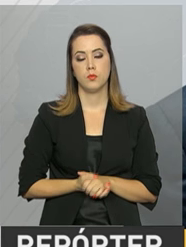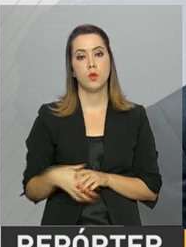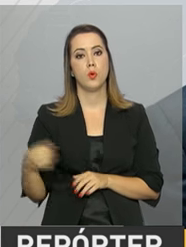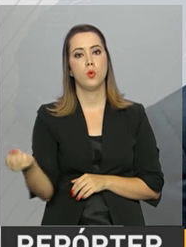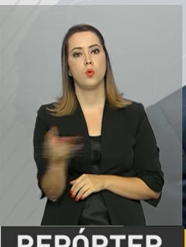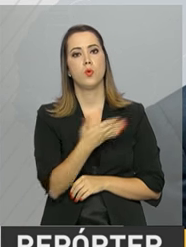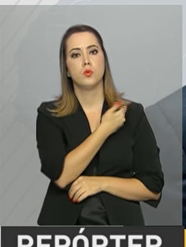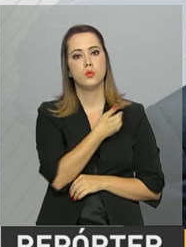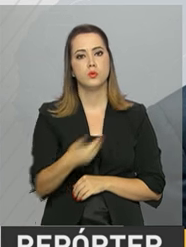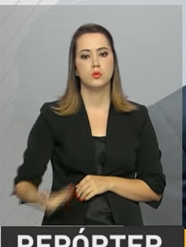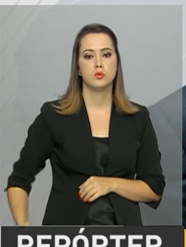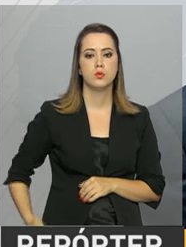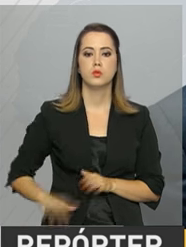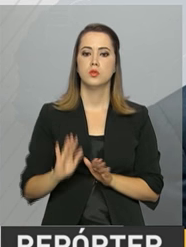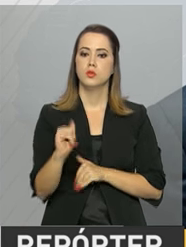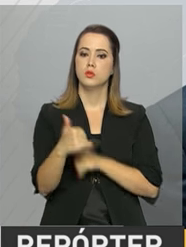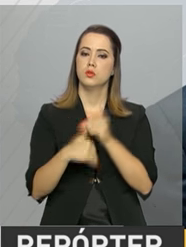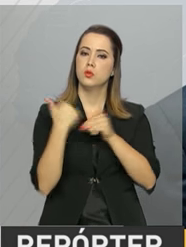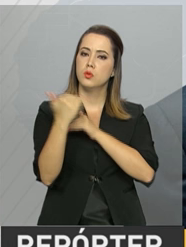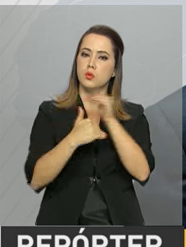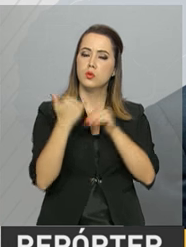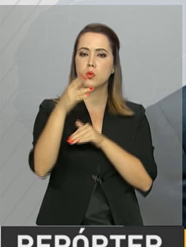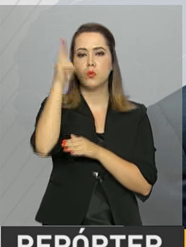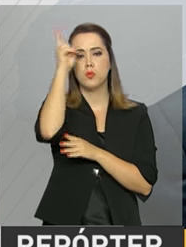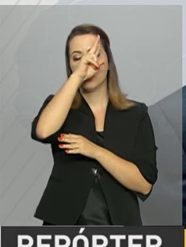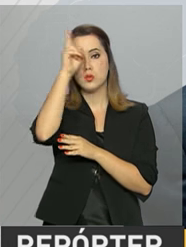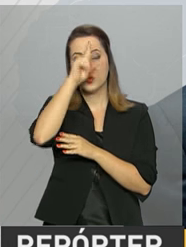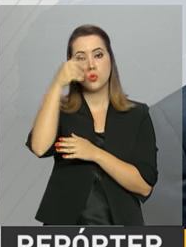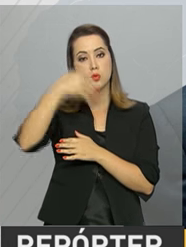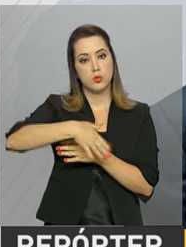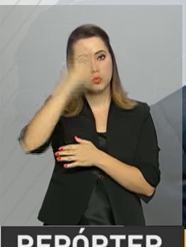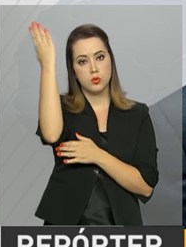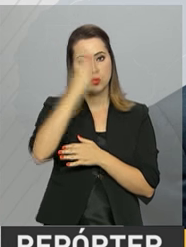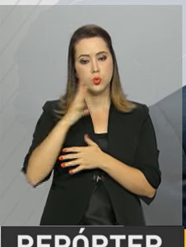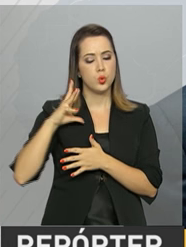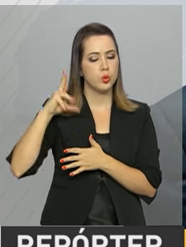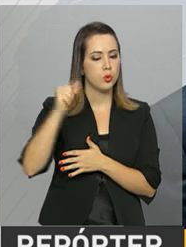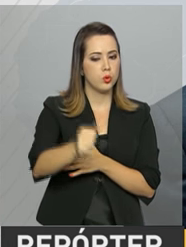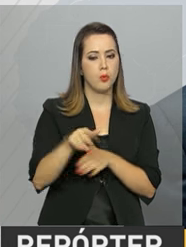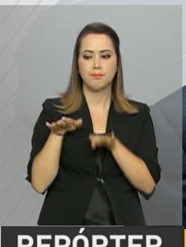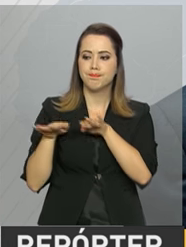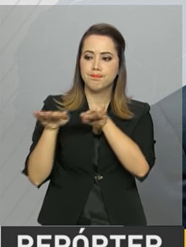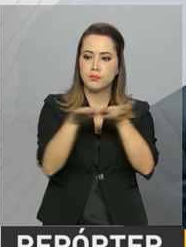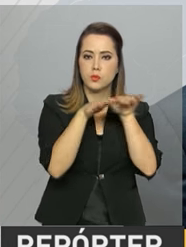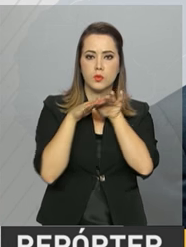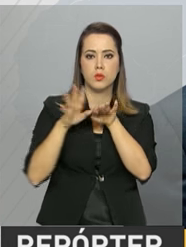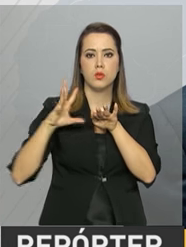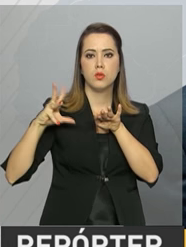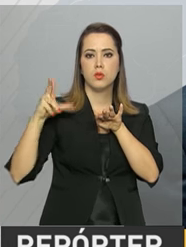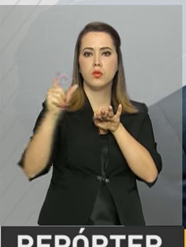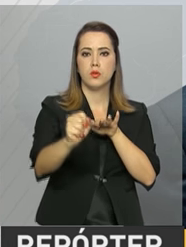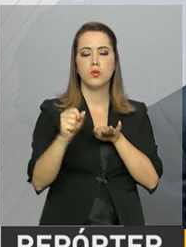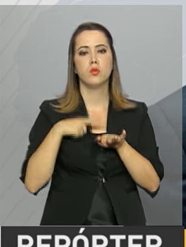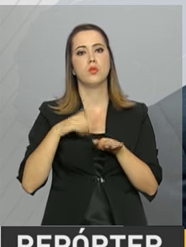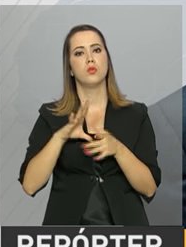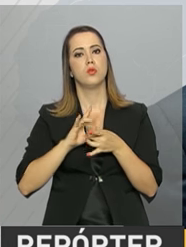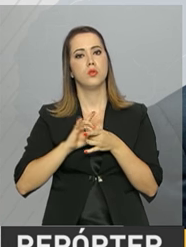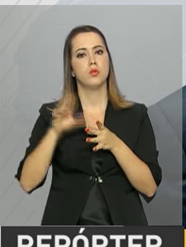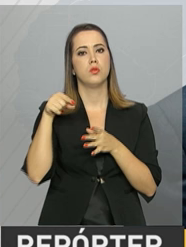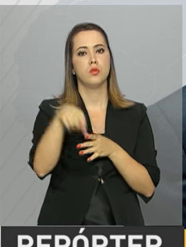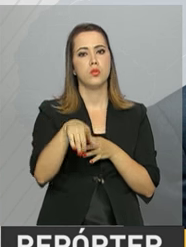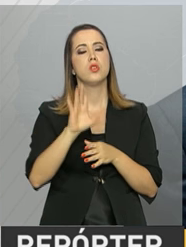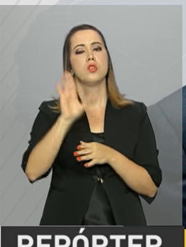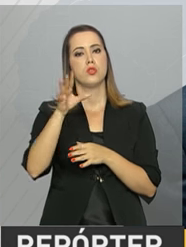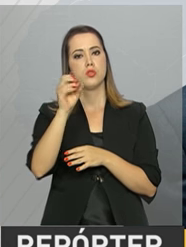governo assumiu um processo histórico do Brasil, totalmente democrático, presidido pela